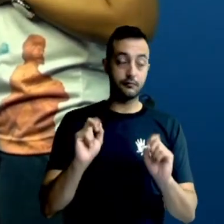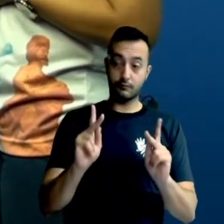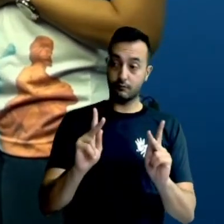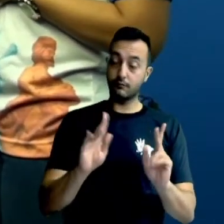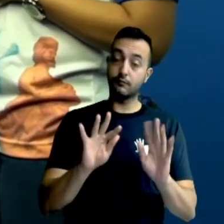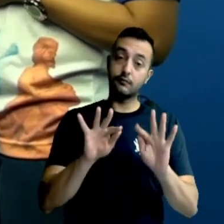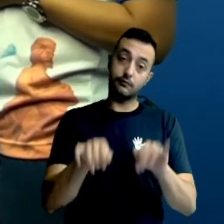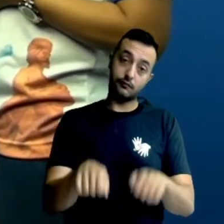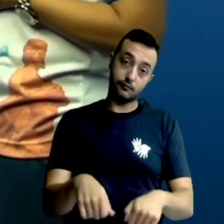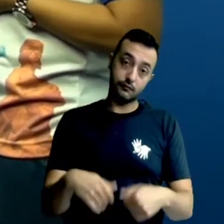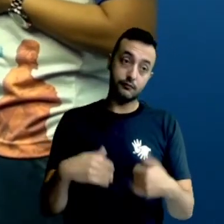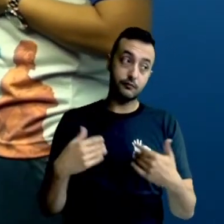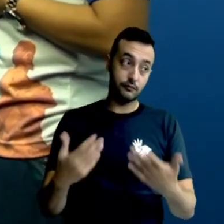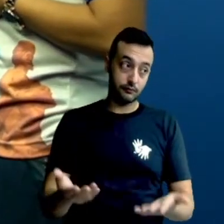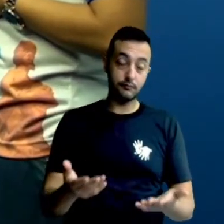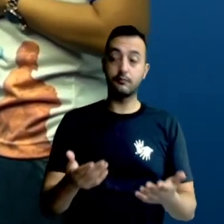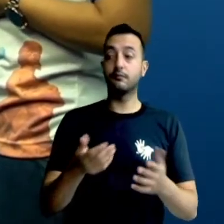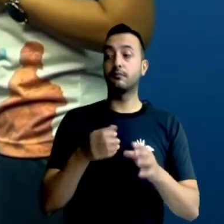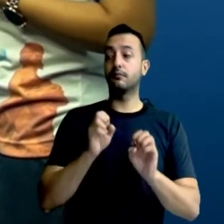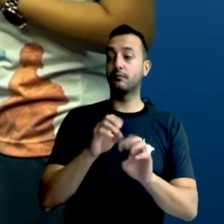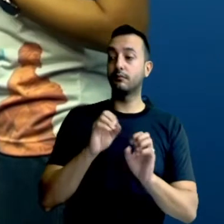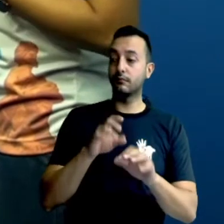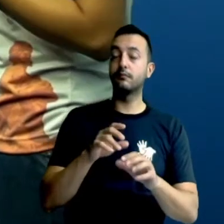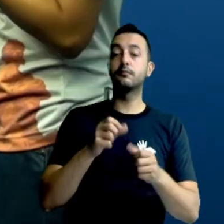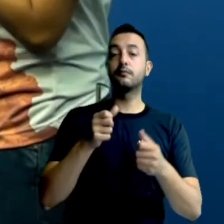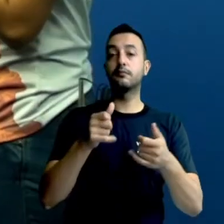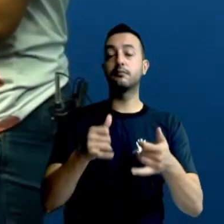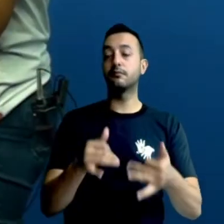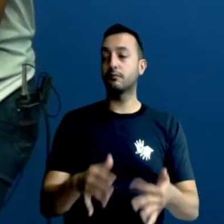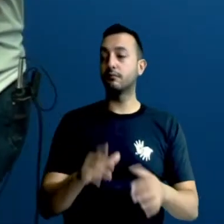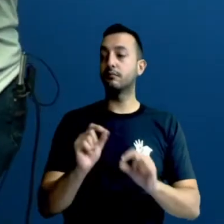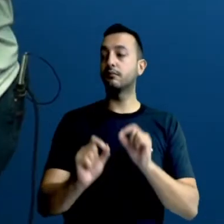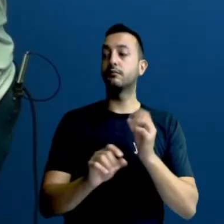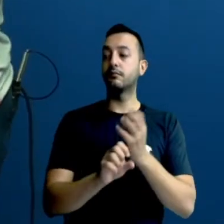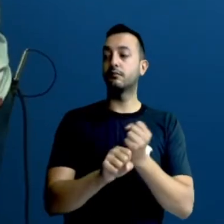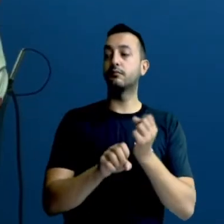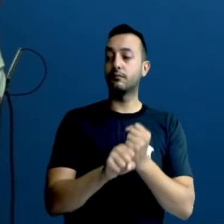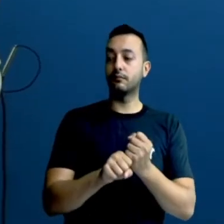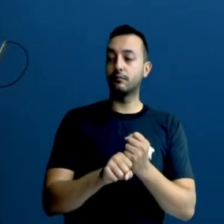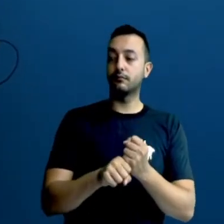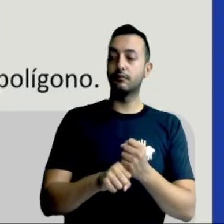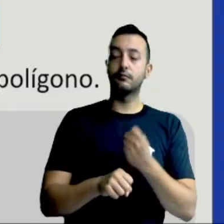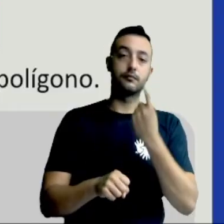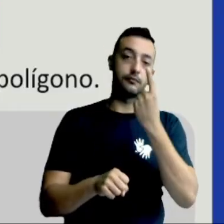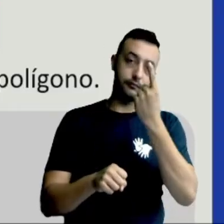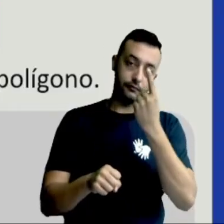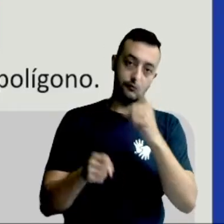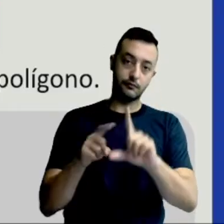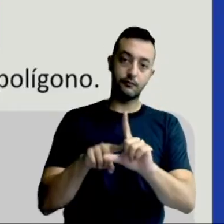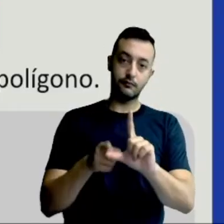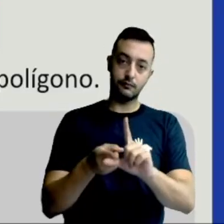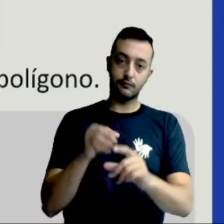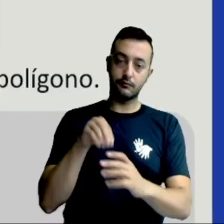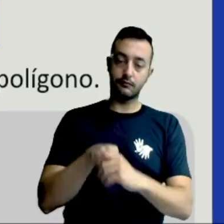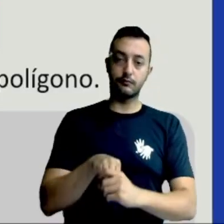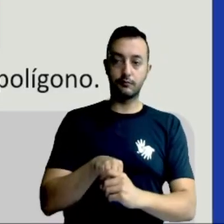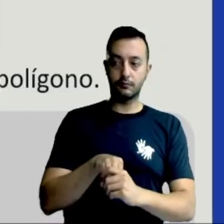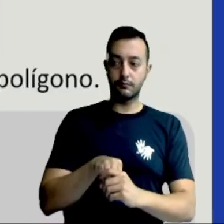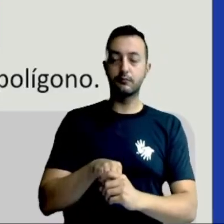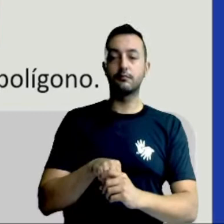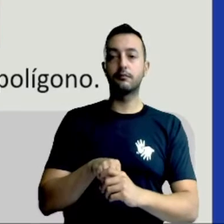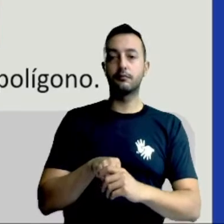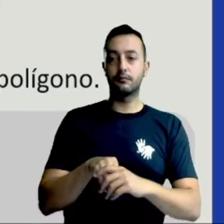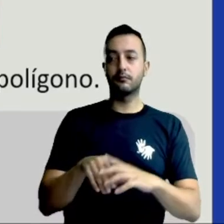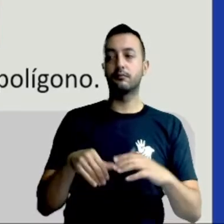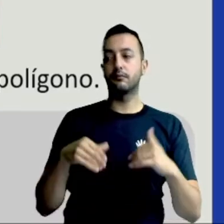para finalizar de conteúdo, vamos ver como a gente calcula a medida de um ângulo interno,